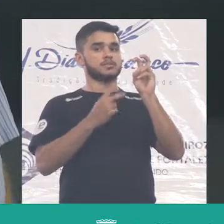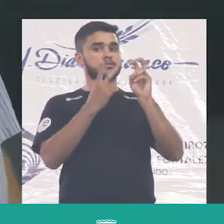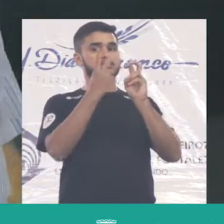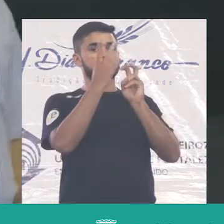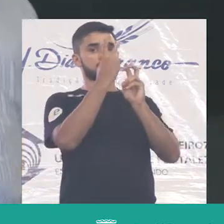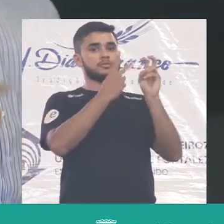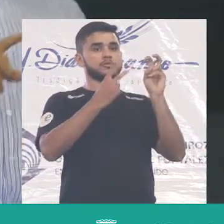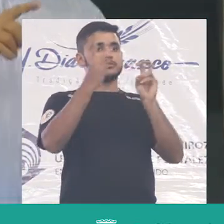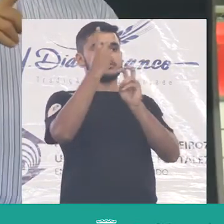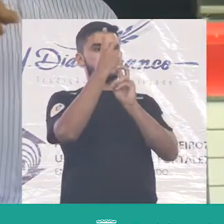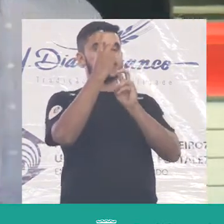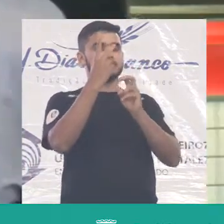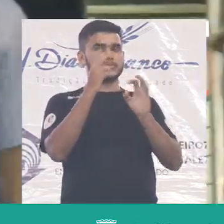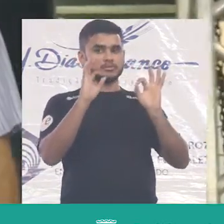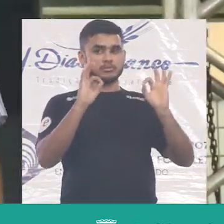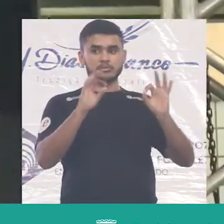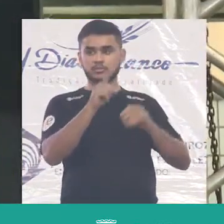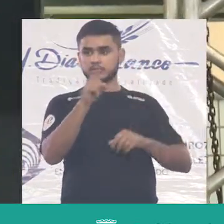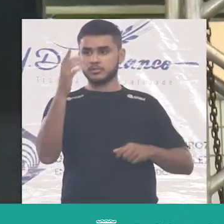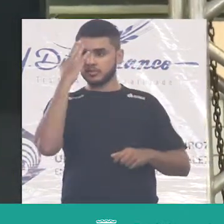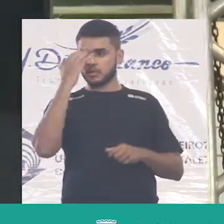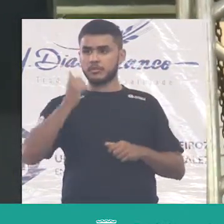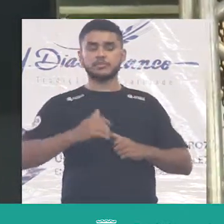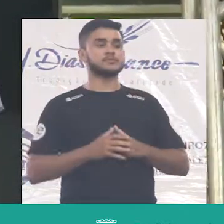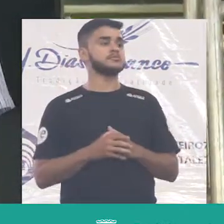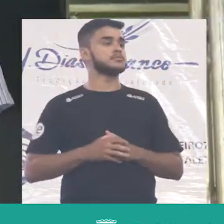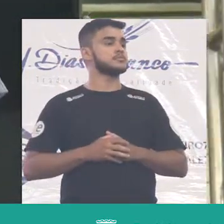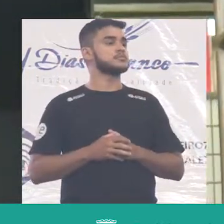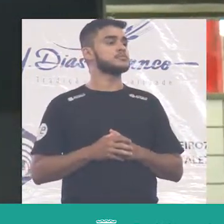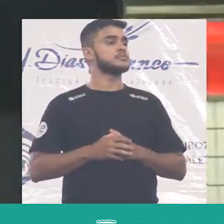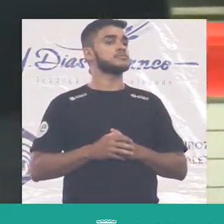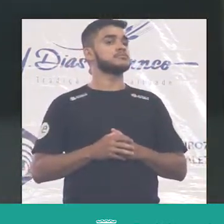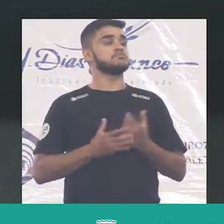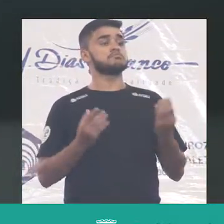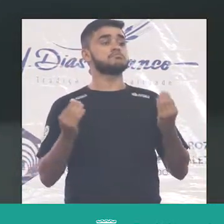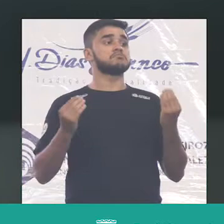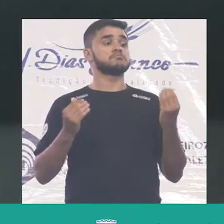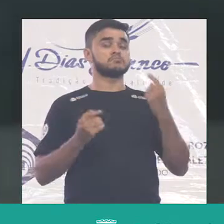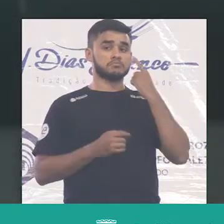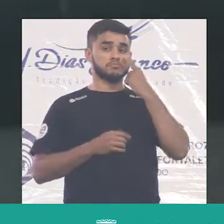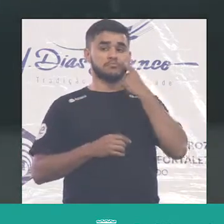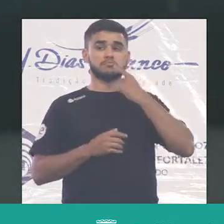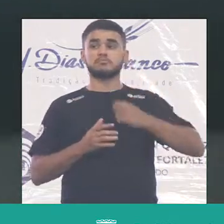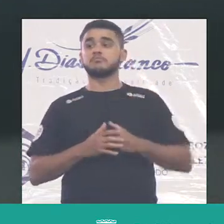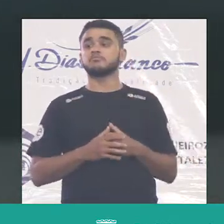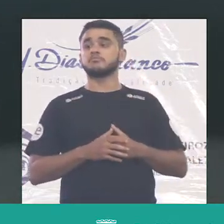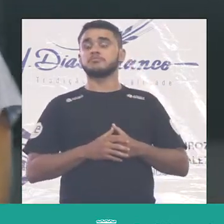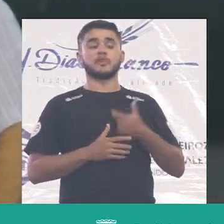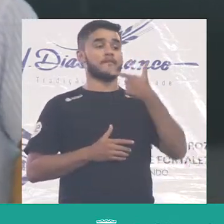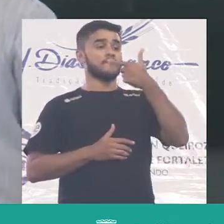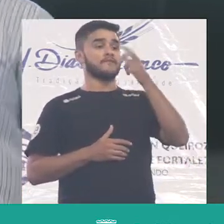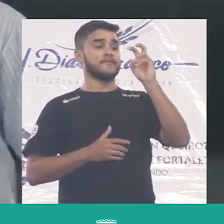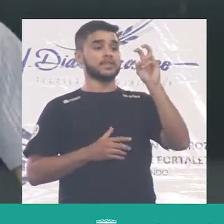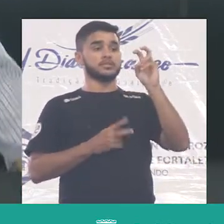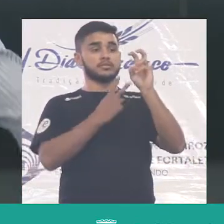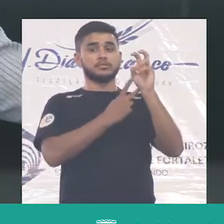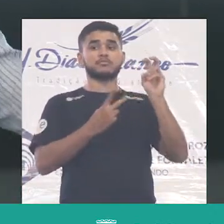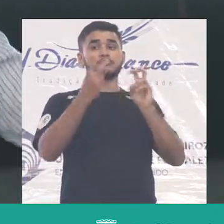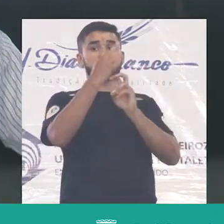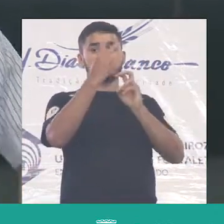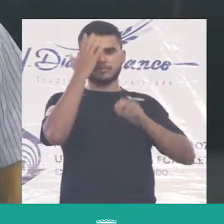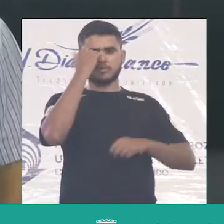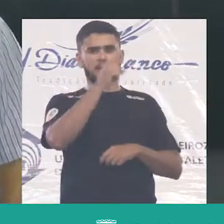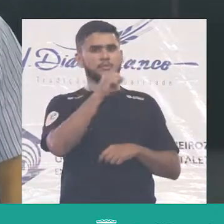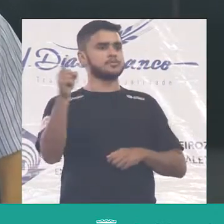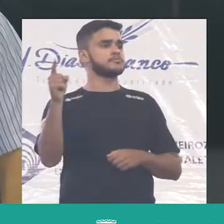faz? Aí já não é todo mundo que sabe mais. Se eu chegar e perguntar 25 ao quadrado, também não é todo mundo